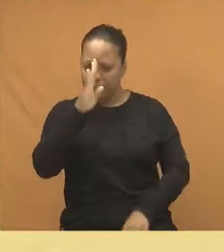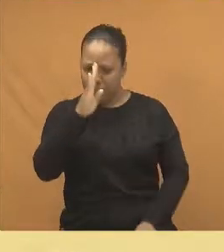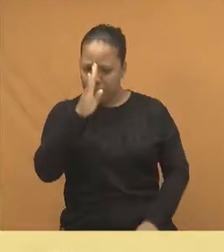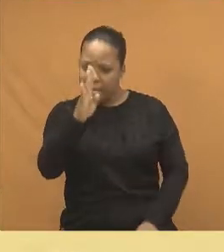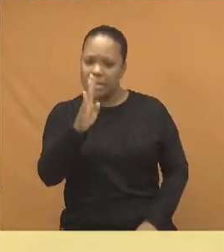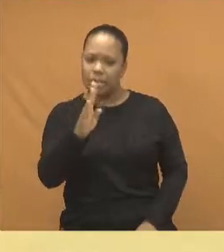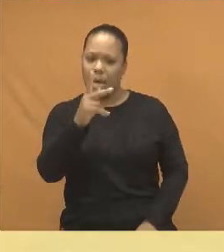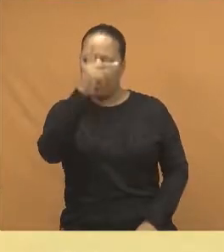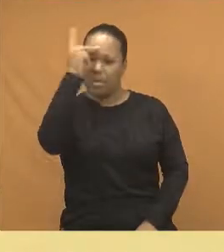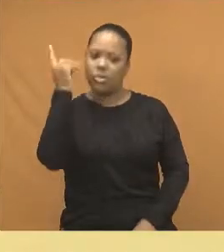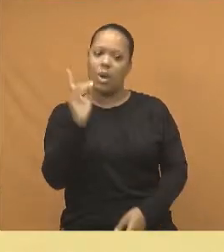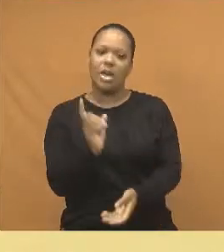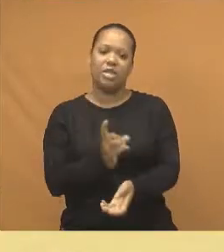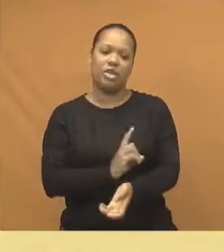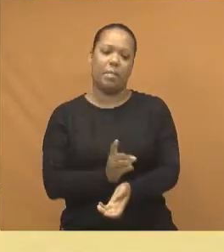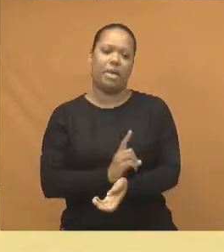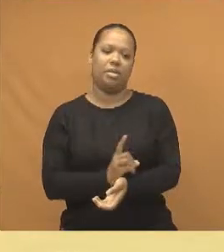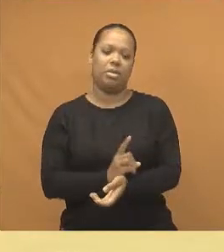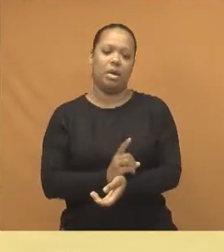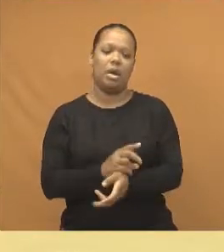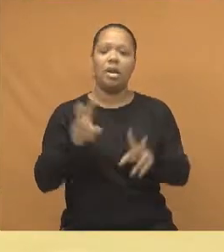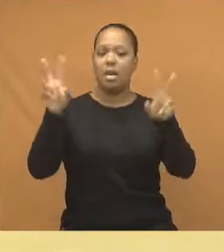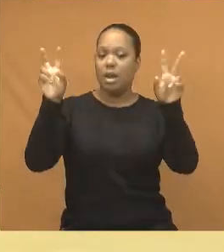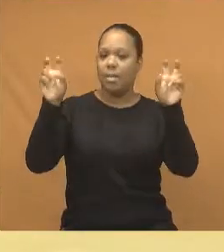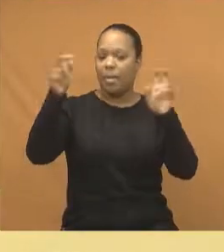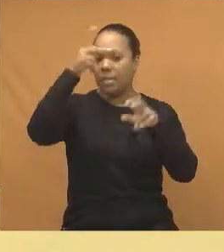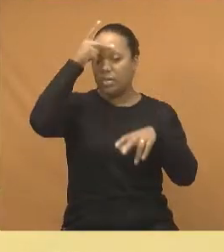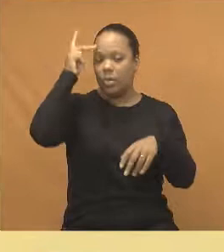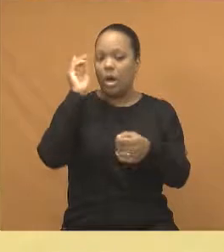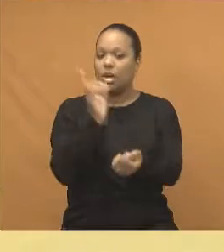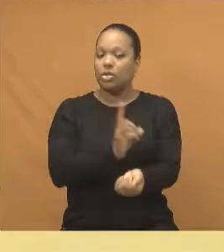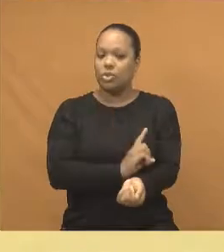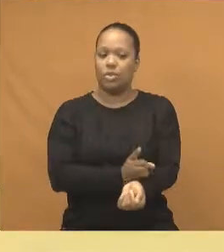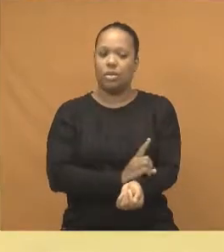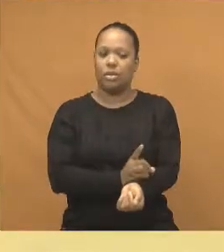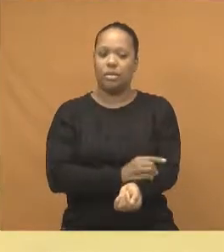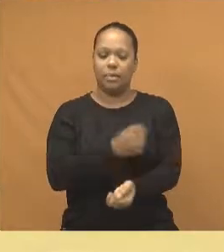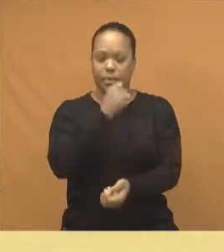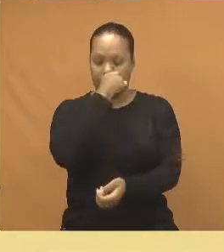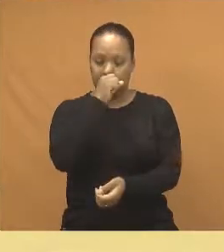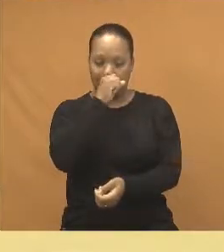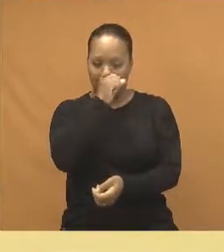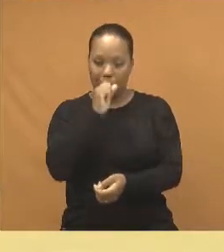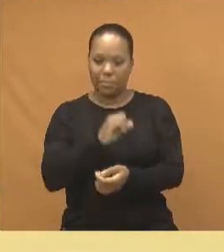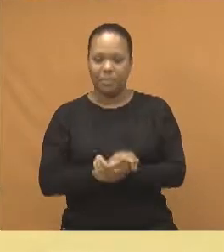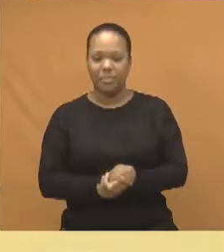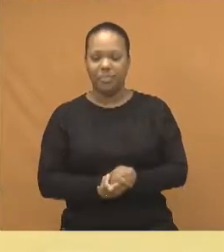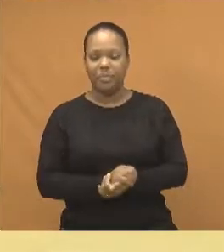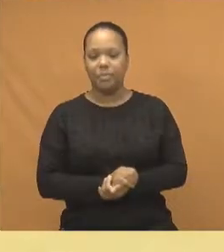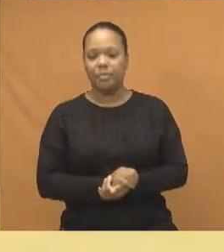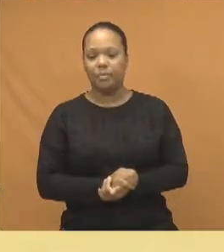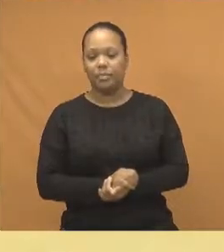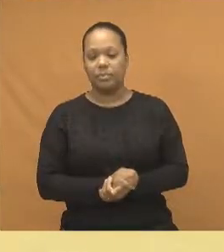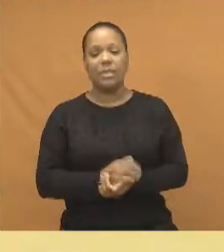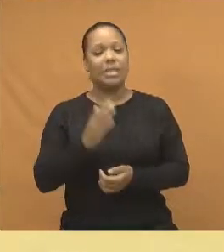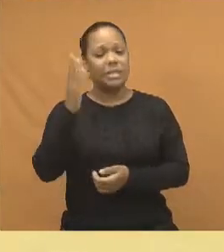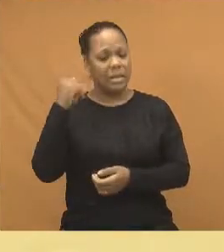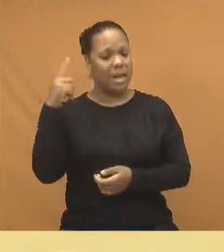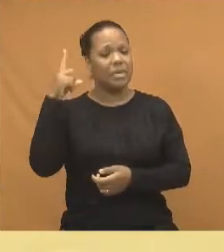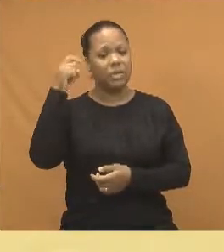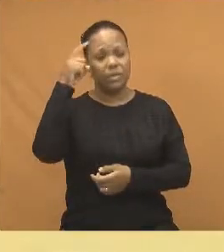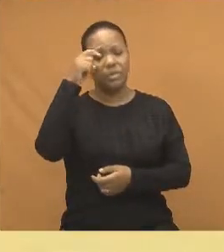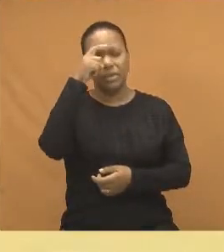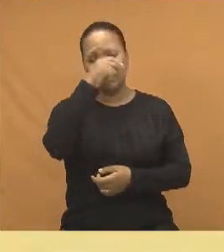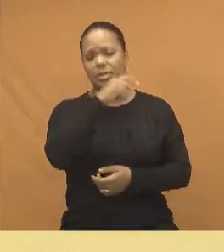estamos falando das pessoas com diabetes. Então, nós conhecemos muito, sabemos a dificuldade da pessoa com